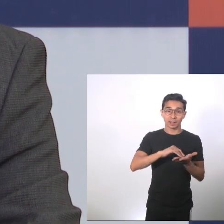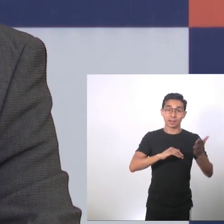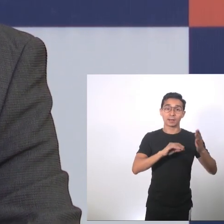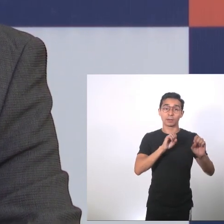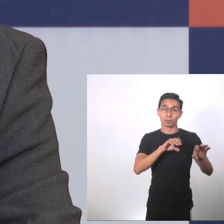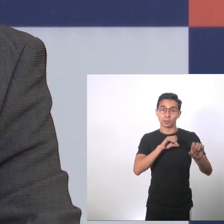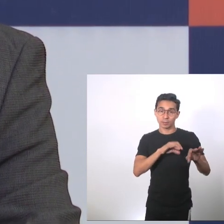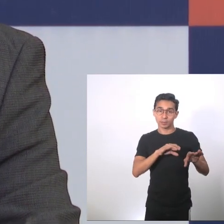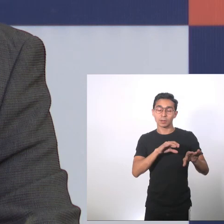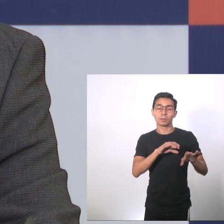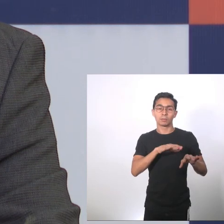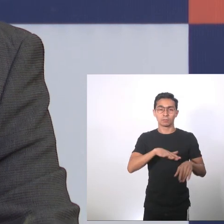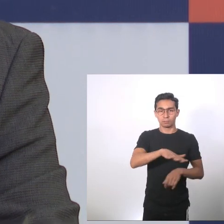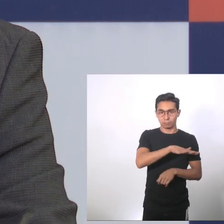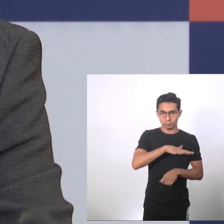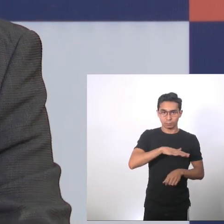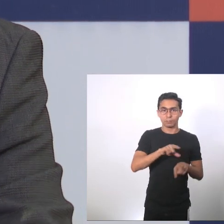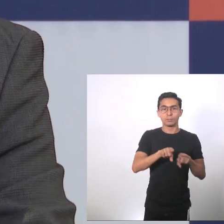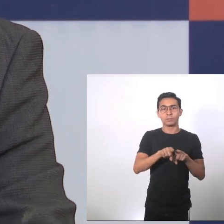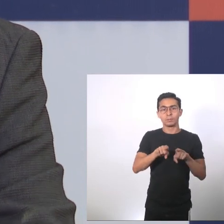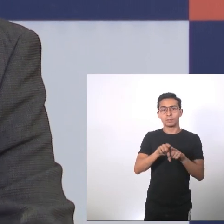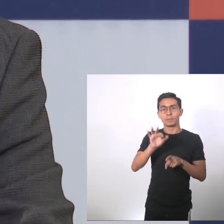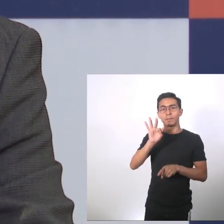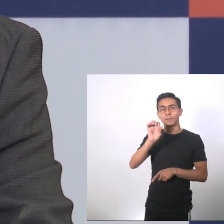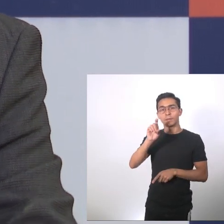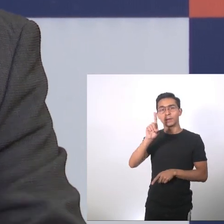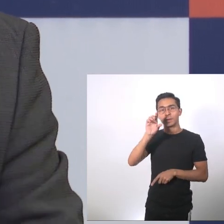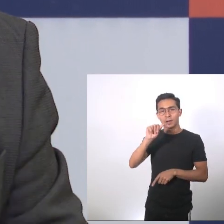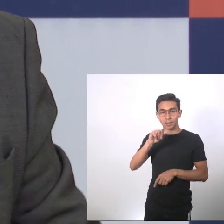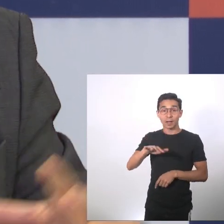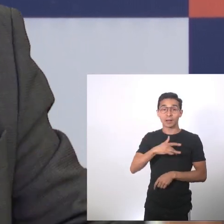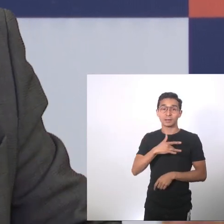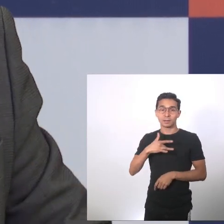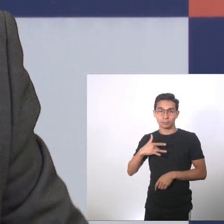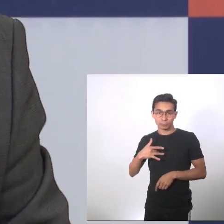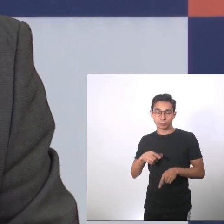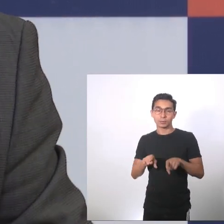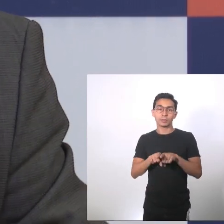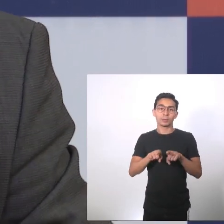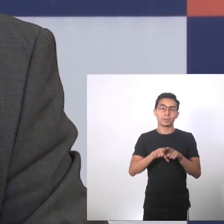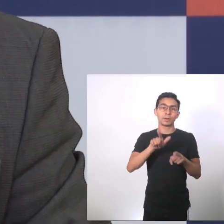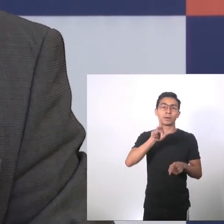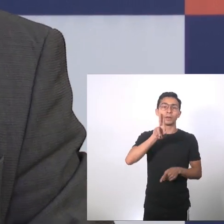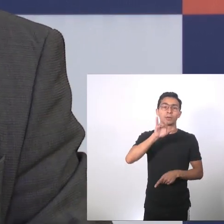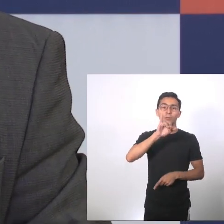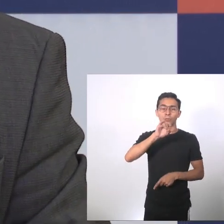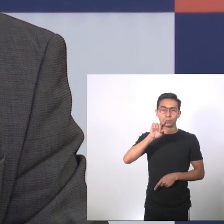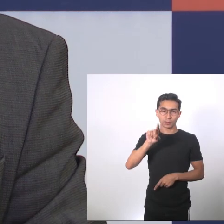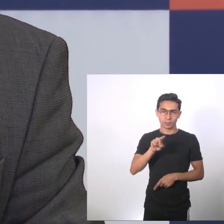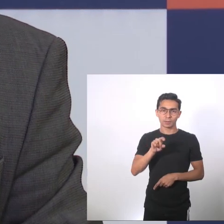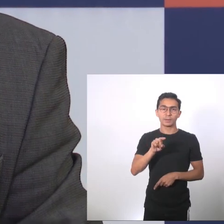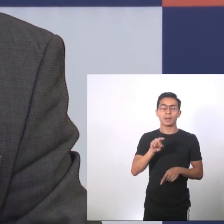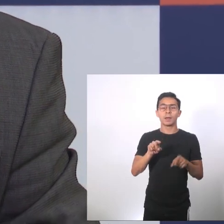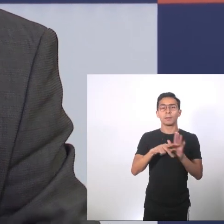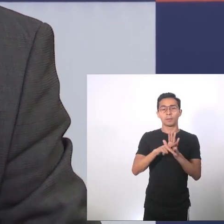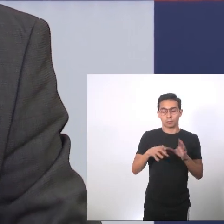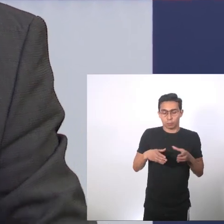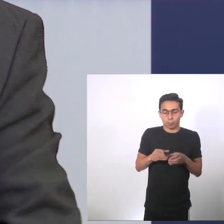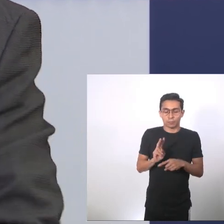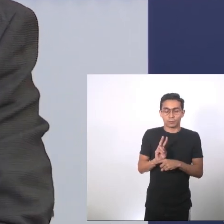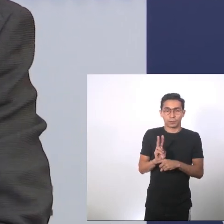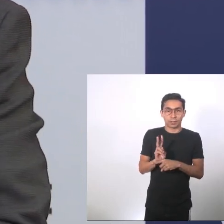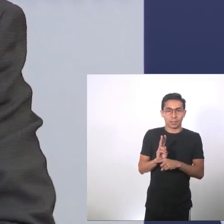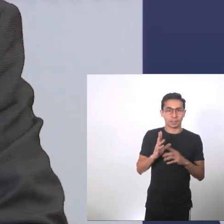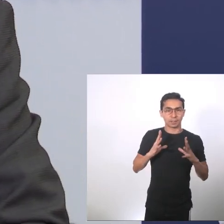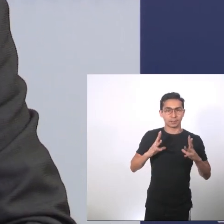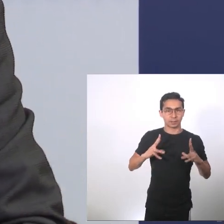secretária executiva da Saúde, e o Luiz Arthur, da Vigilância Sanitária. Em nome deles, a toda a equipe da Saúde. Então,